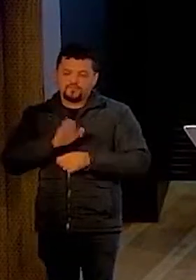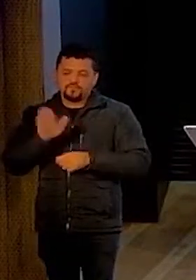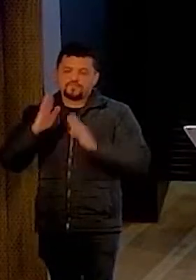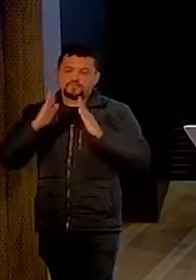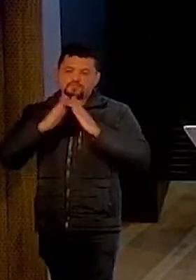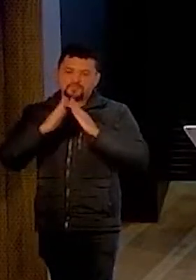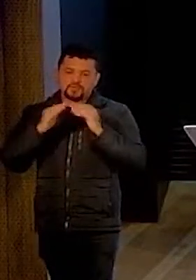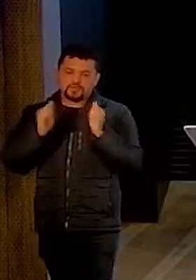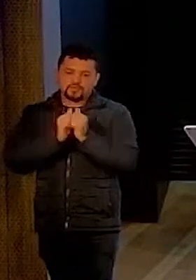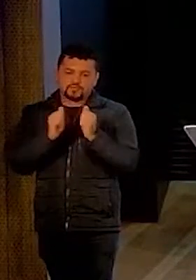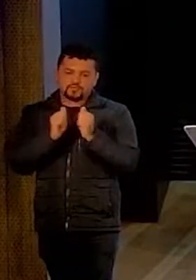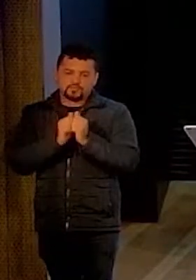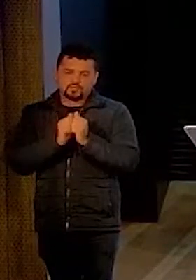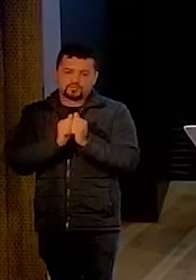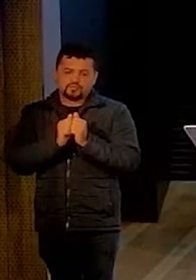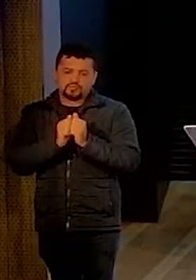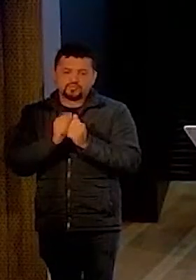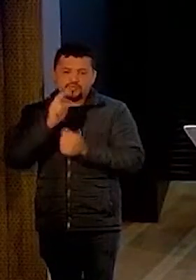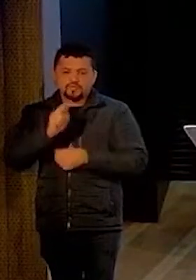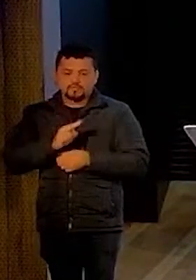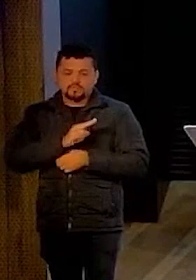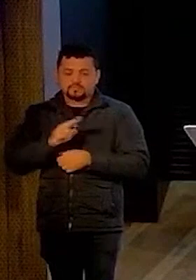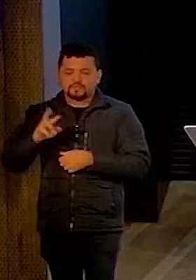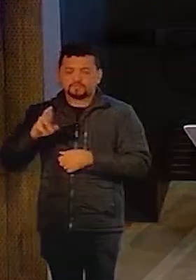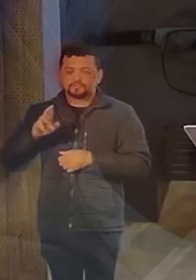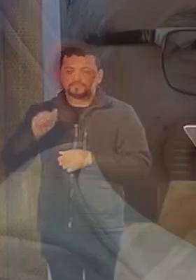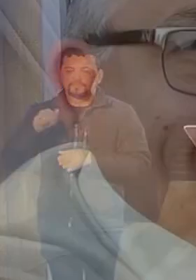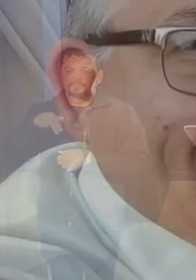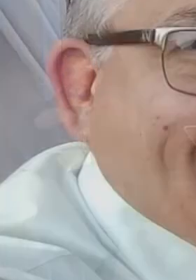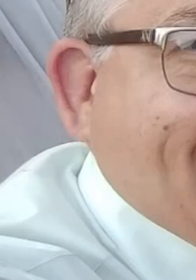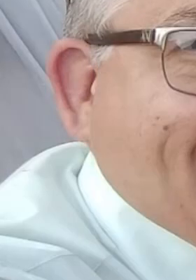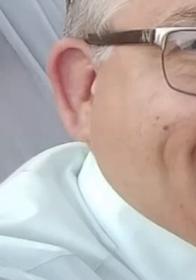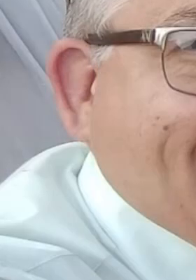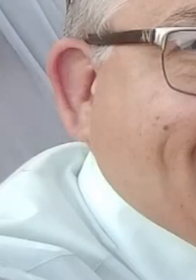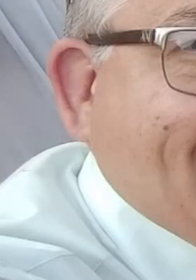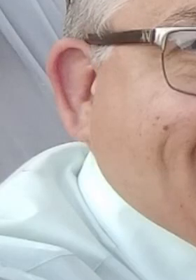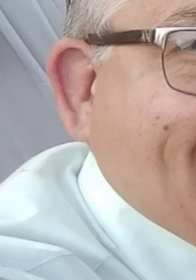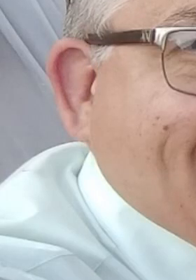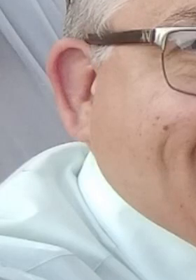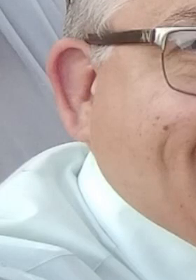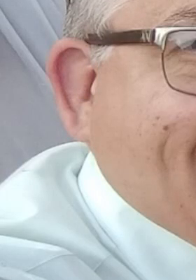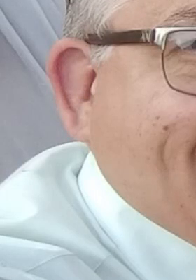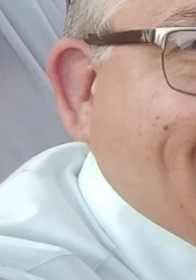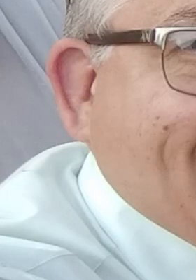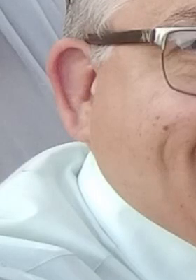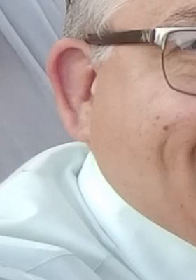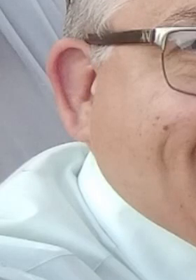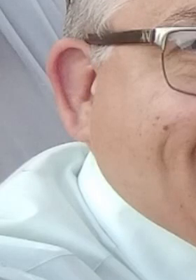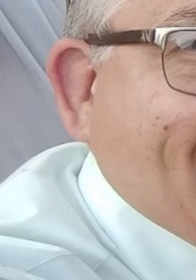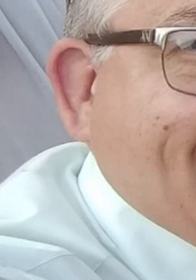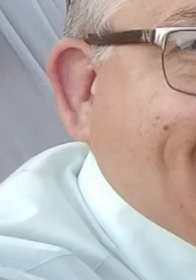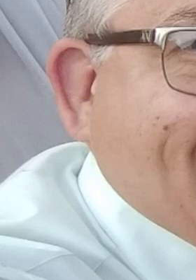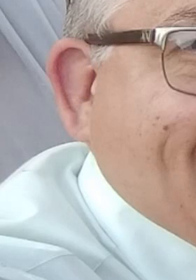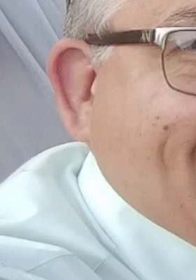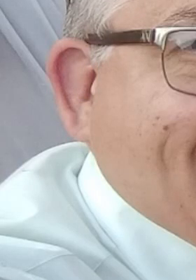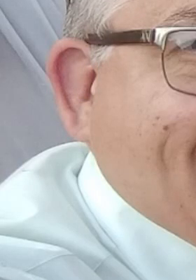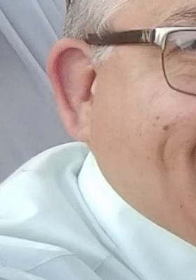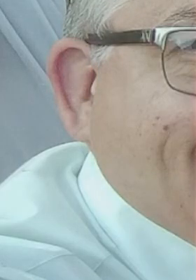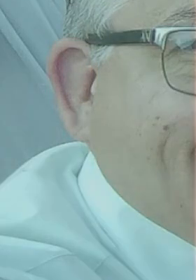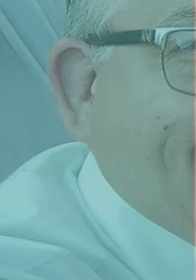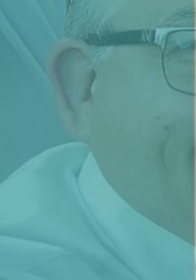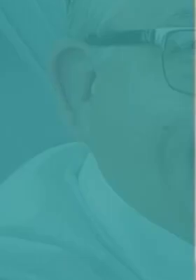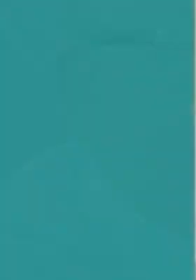com o freiras então há 13 anos eu trabalho nesse segmento e vi que esse segmento